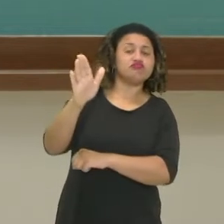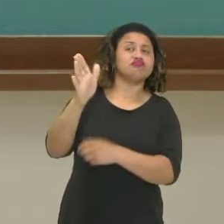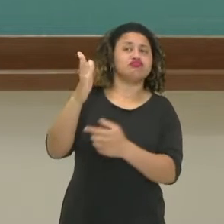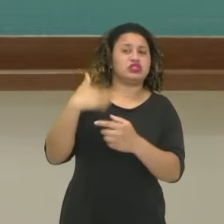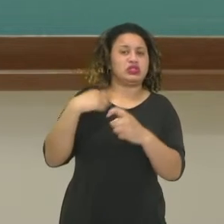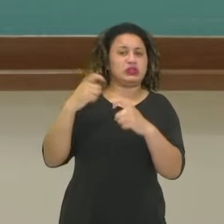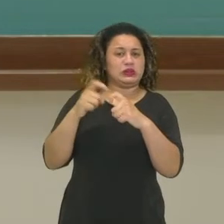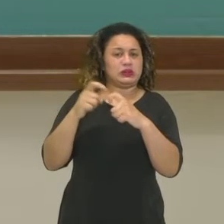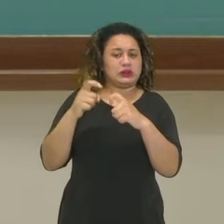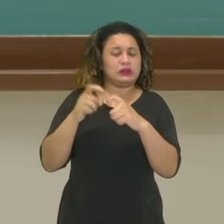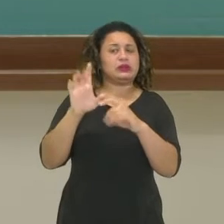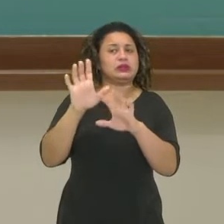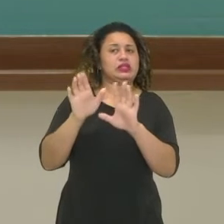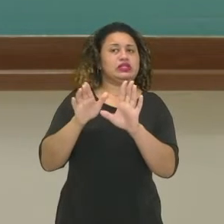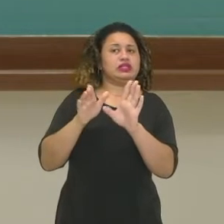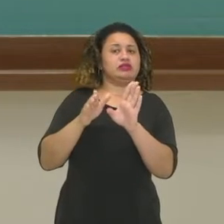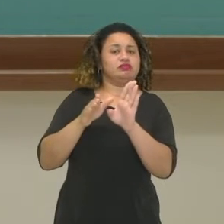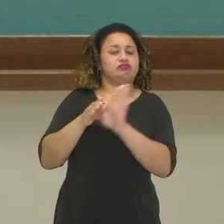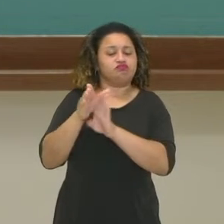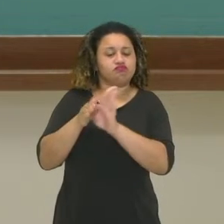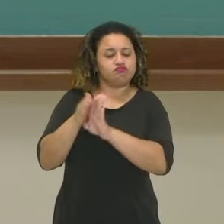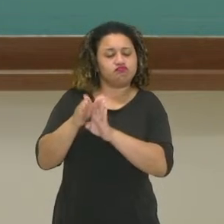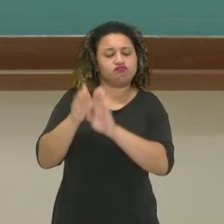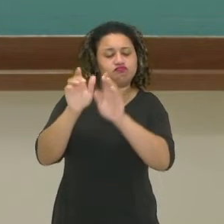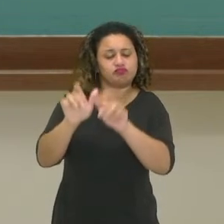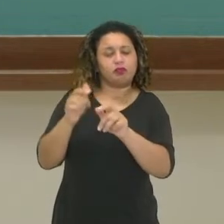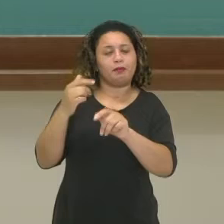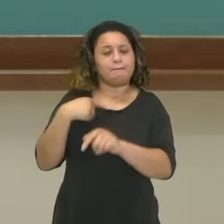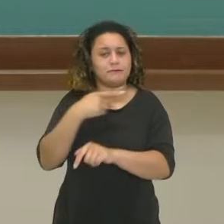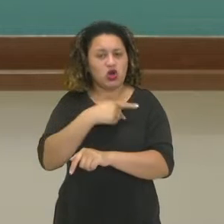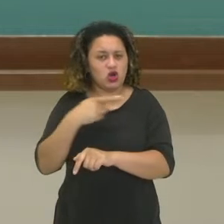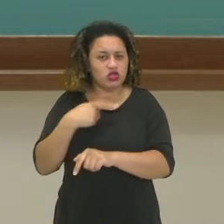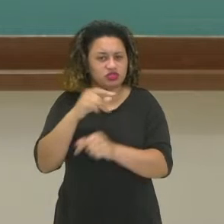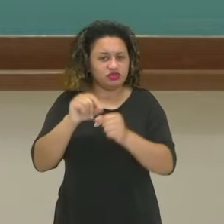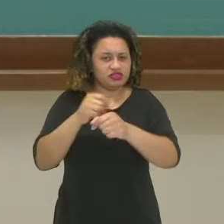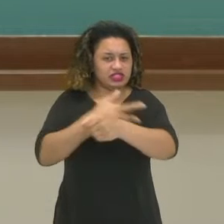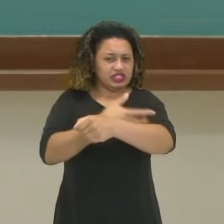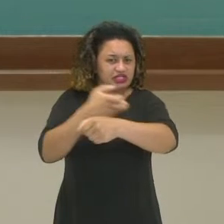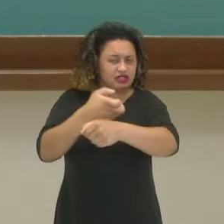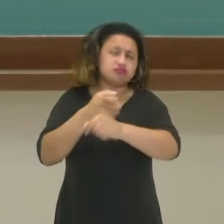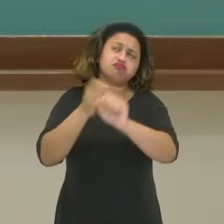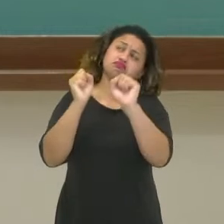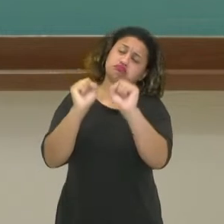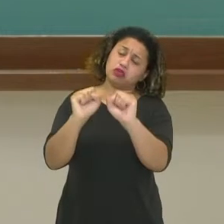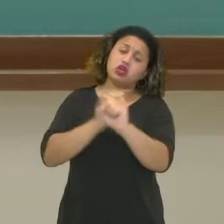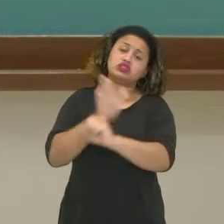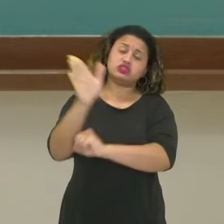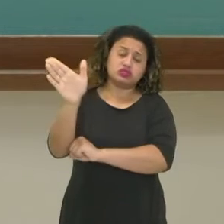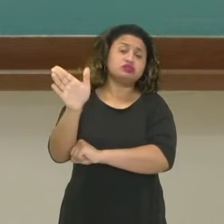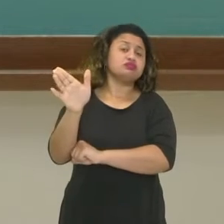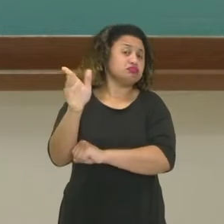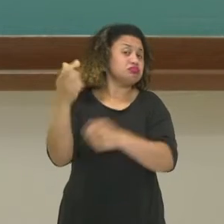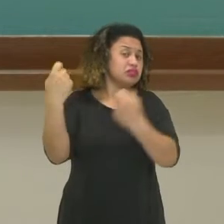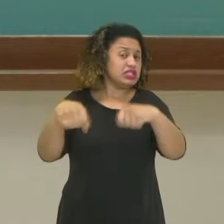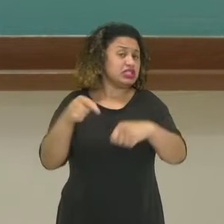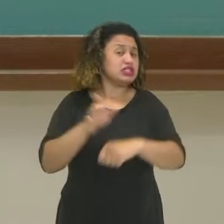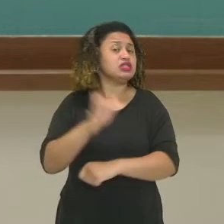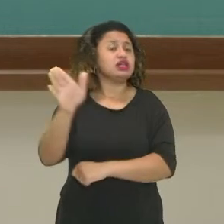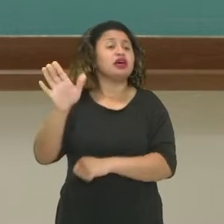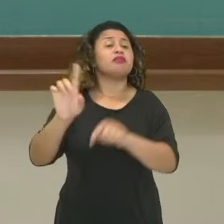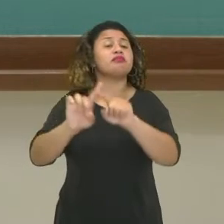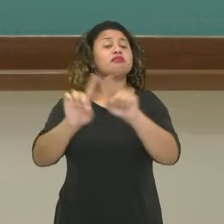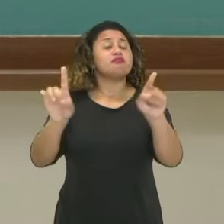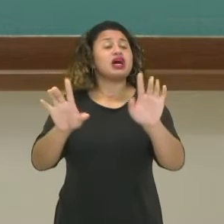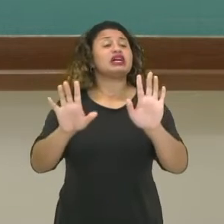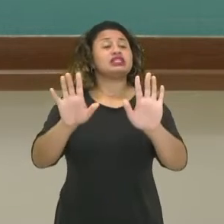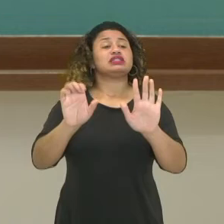centro de aconselhamento ou num posto de saúde fazer os exames? Pode ir lá. Na verdade, deve ir lá. Mas